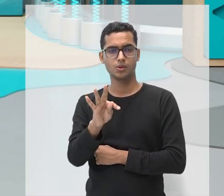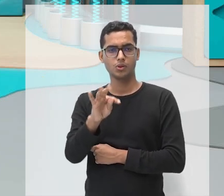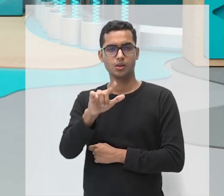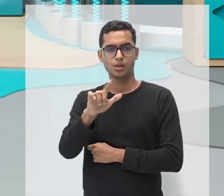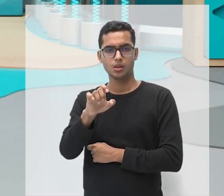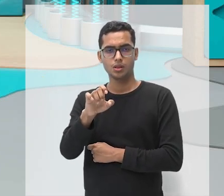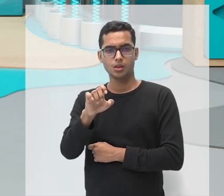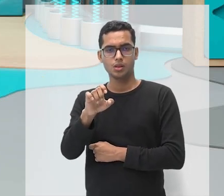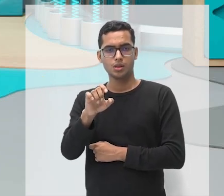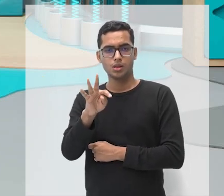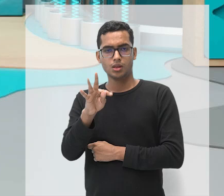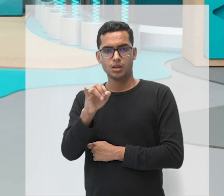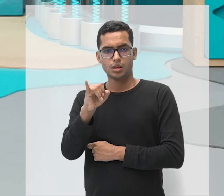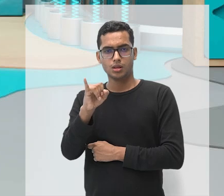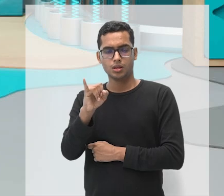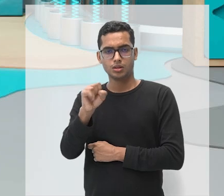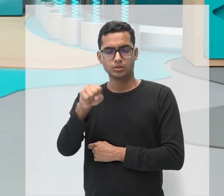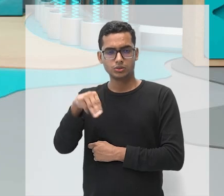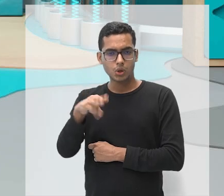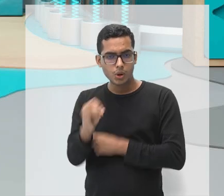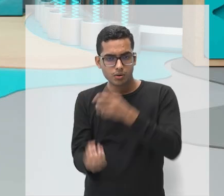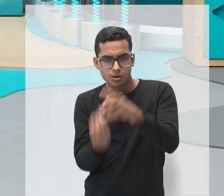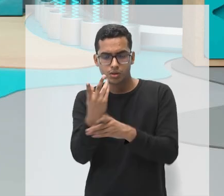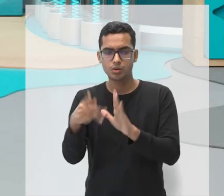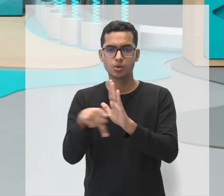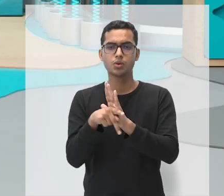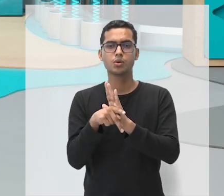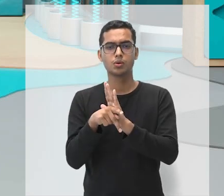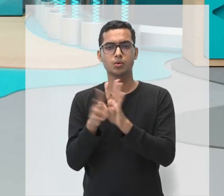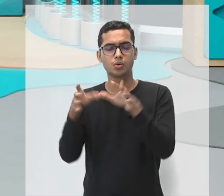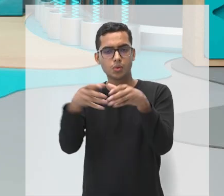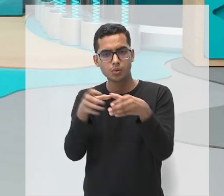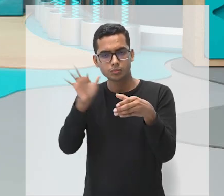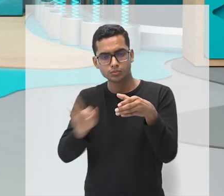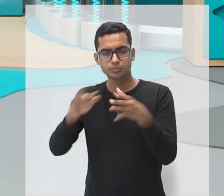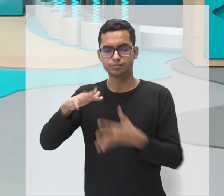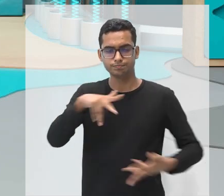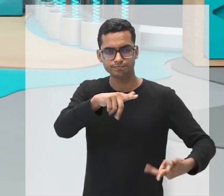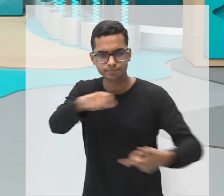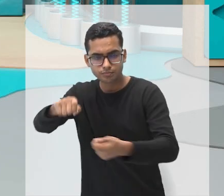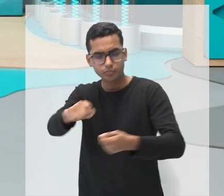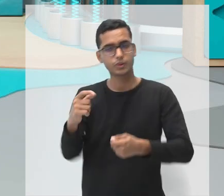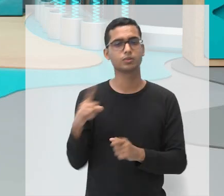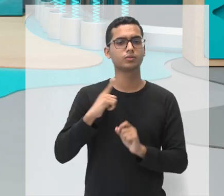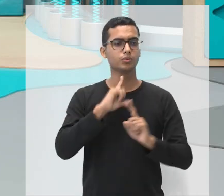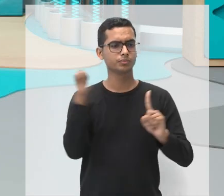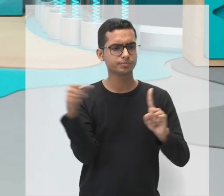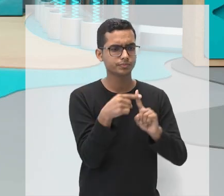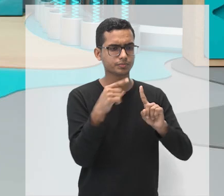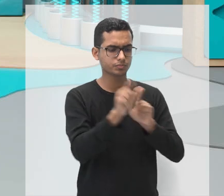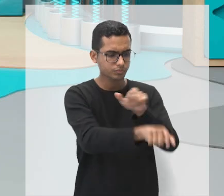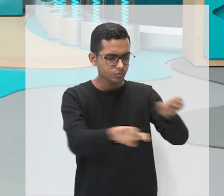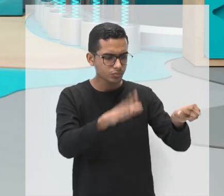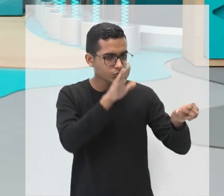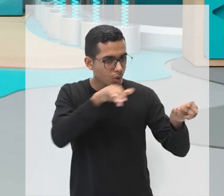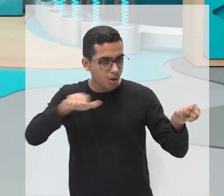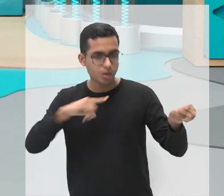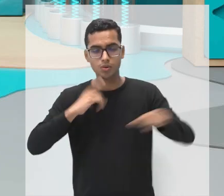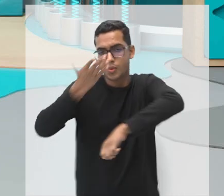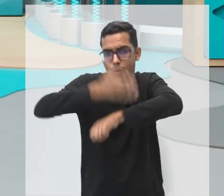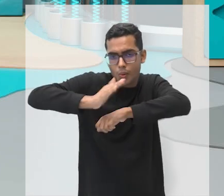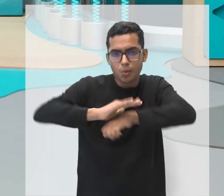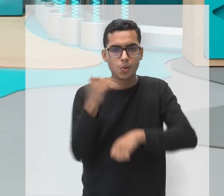Federação Internacional de Atletismo, conforme mostra o texto, com o objetivo de aproximar aí as crianças da